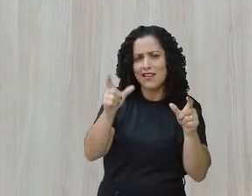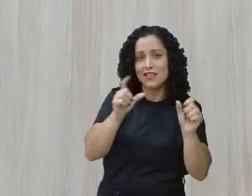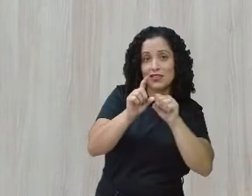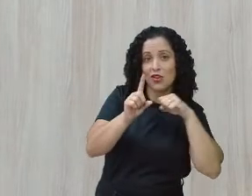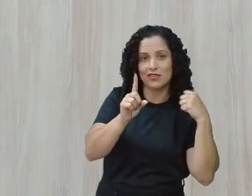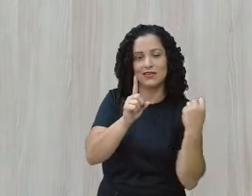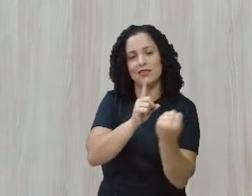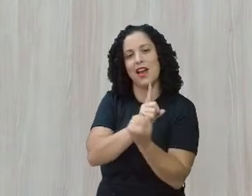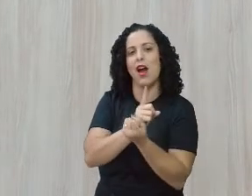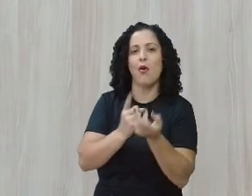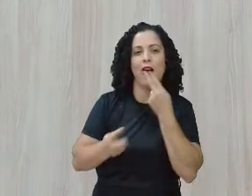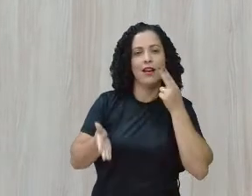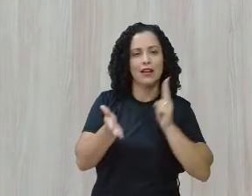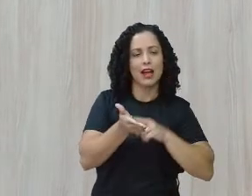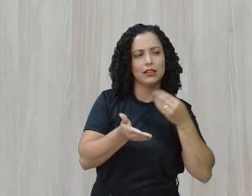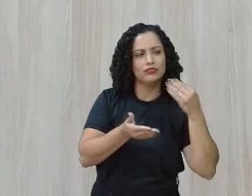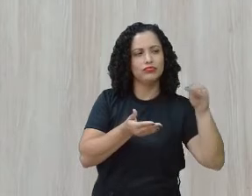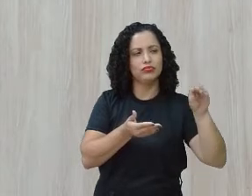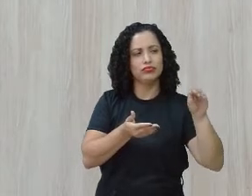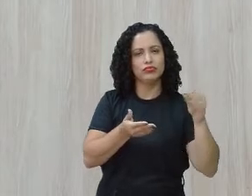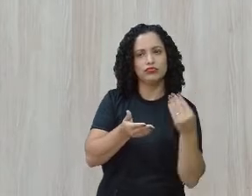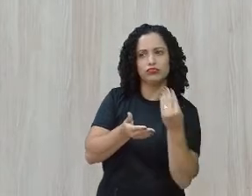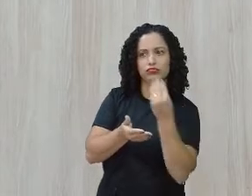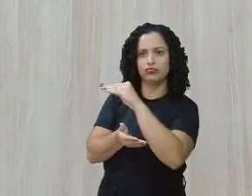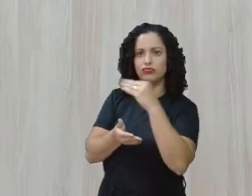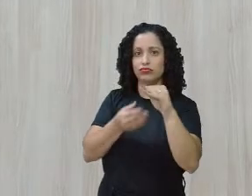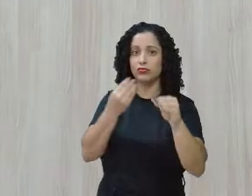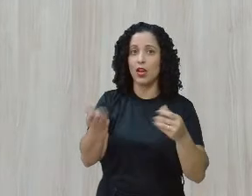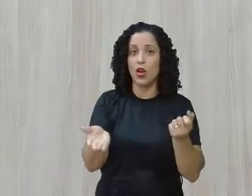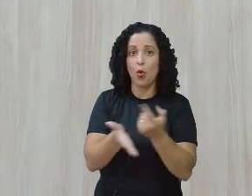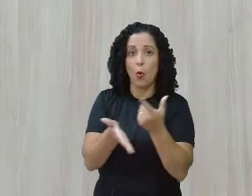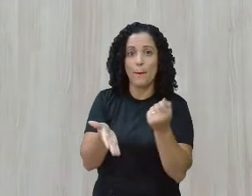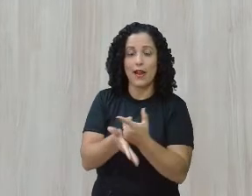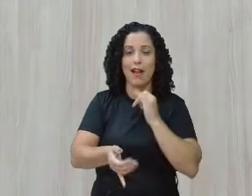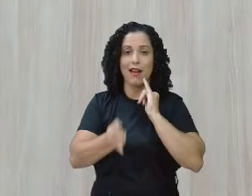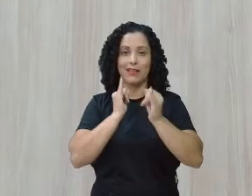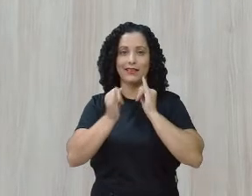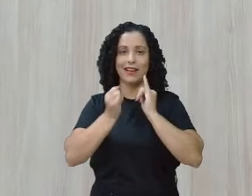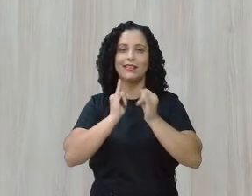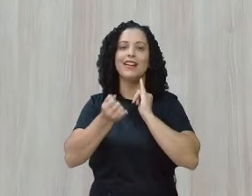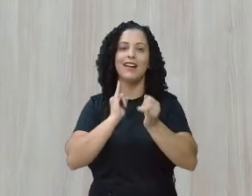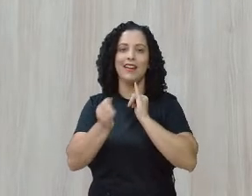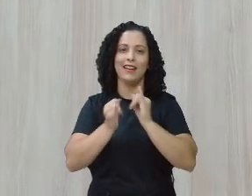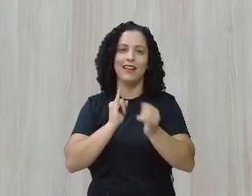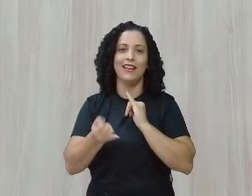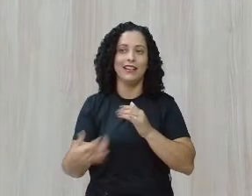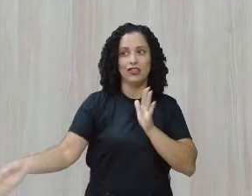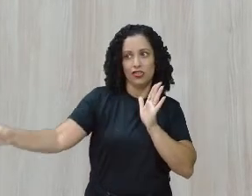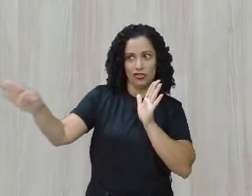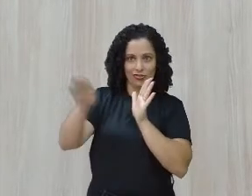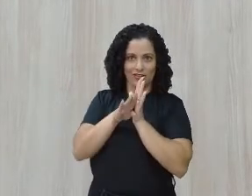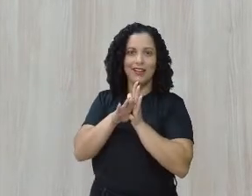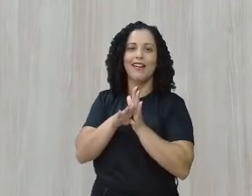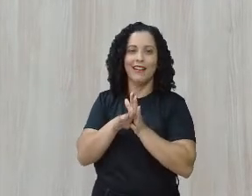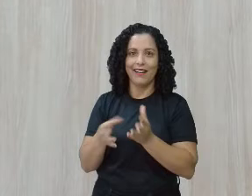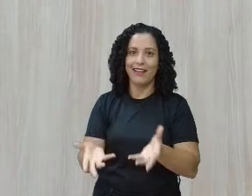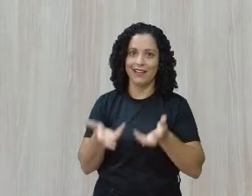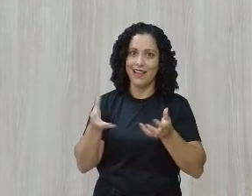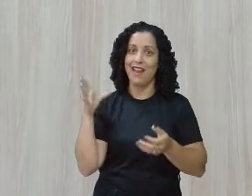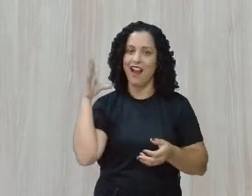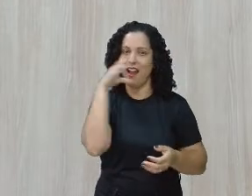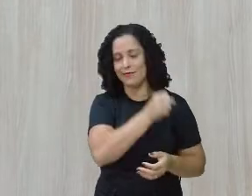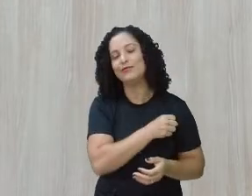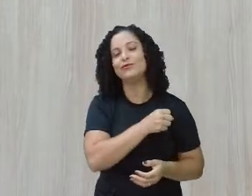em levar a correspondência, a gente compra coisas pela internet também, então a gente quer receber o produto com certa